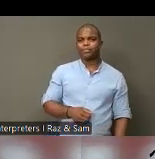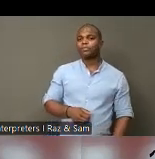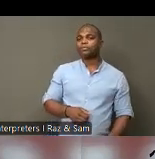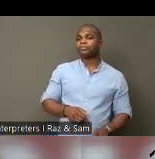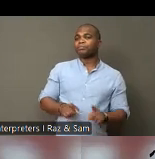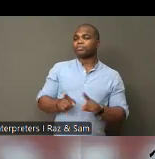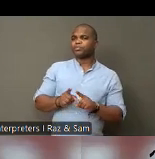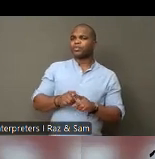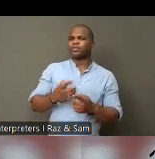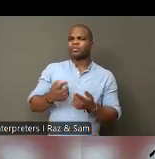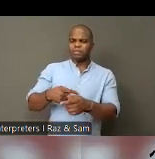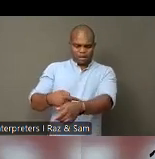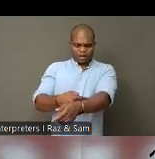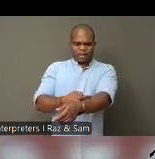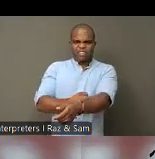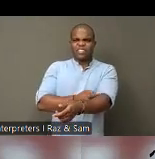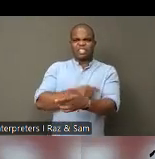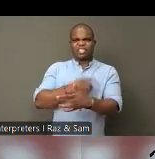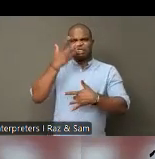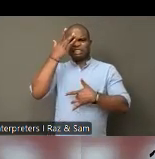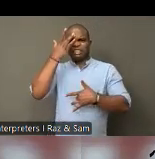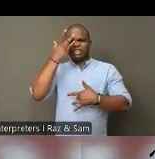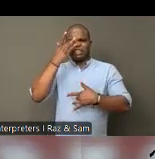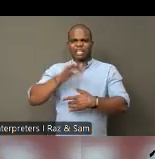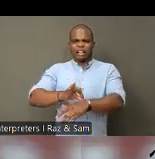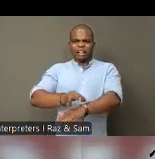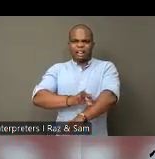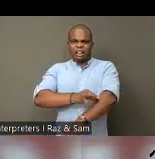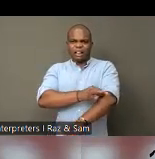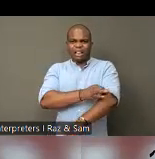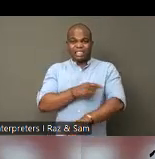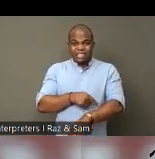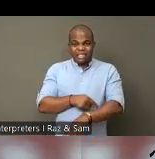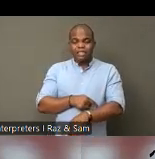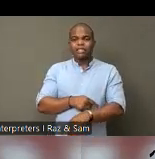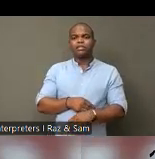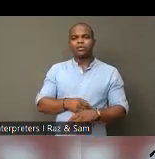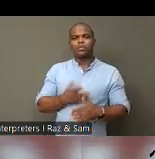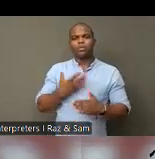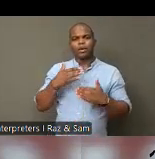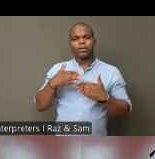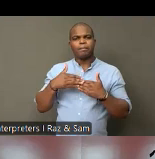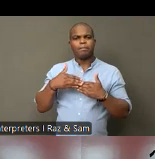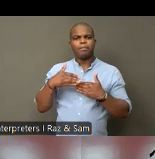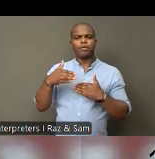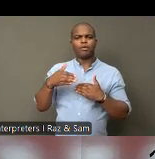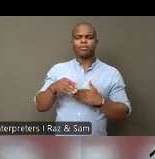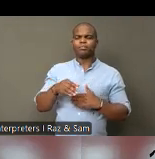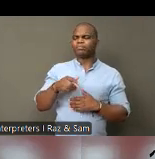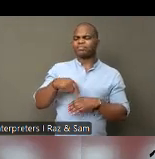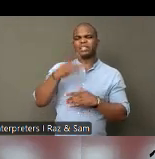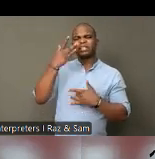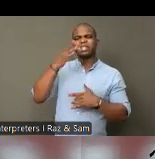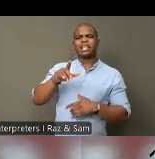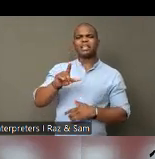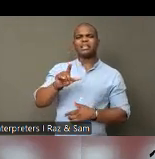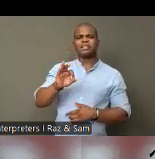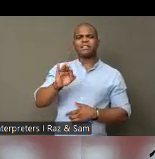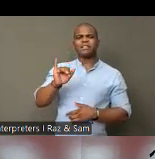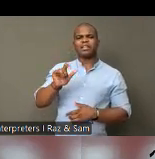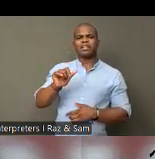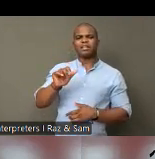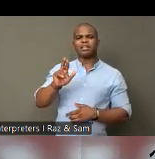OPAS intimamente por vários anos. E atualmente nós estamos no ponto, eu acredito, onde nós podemos